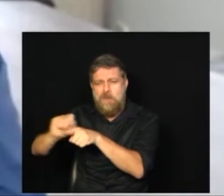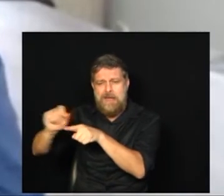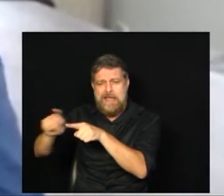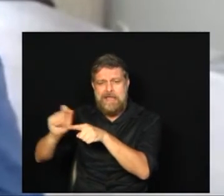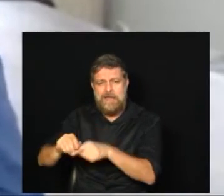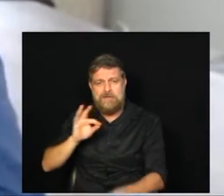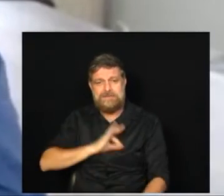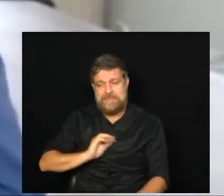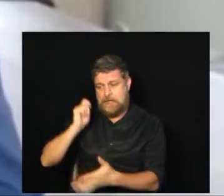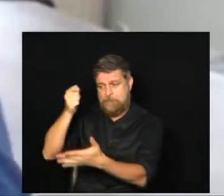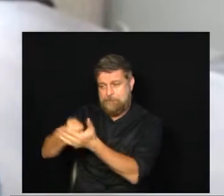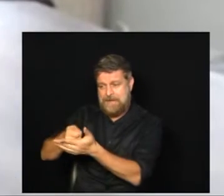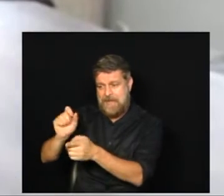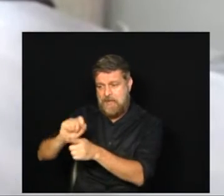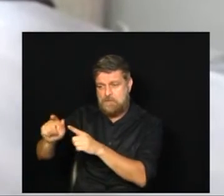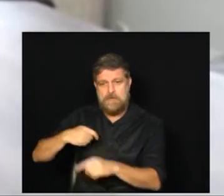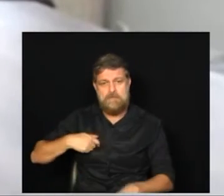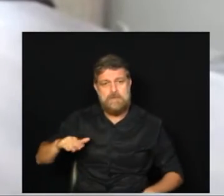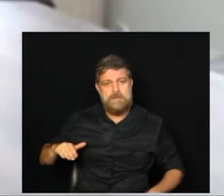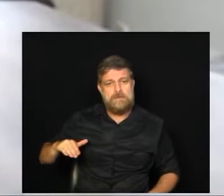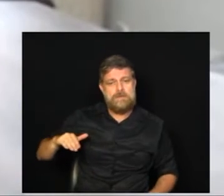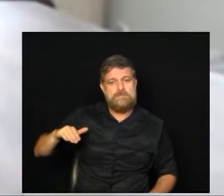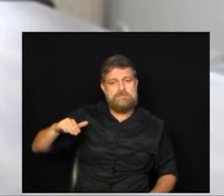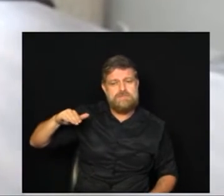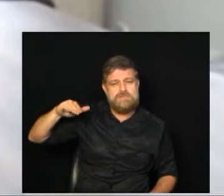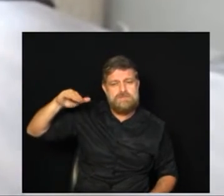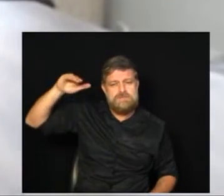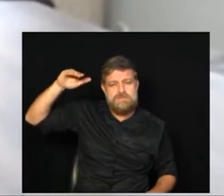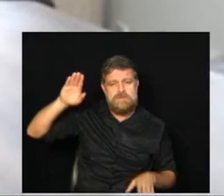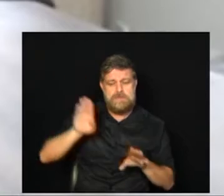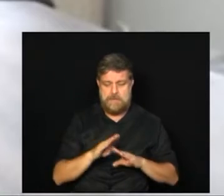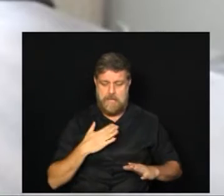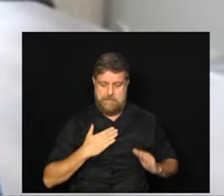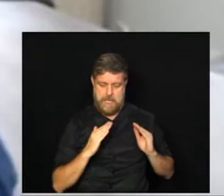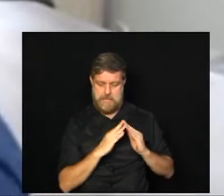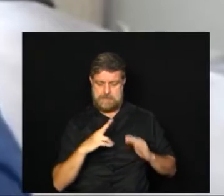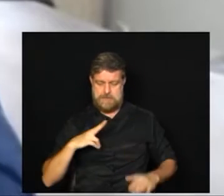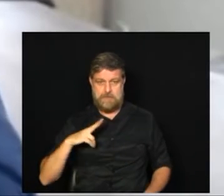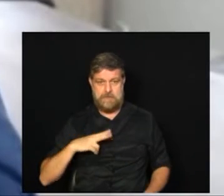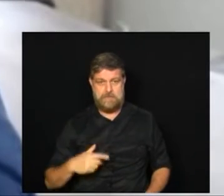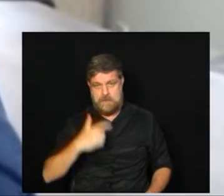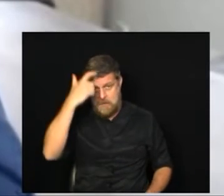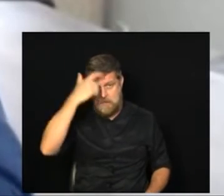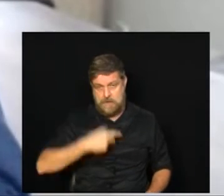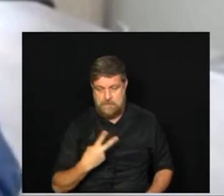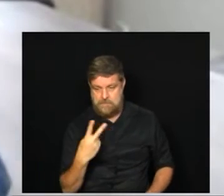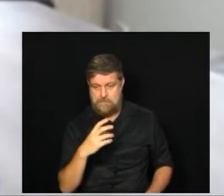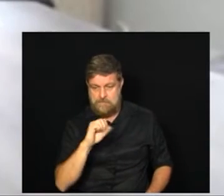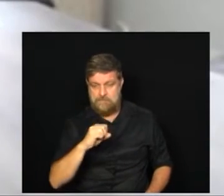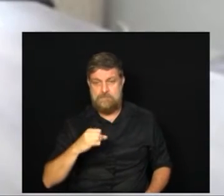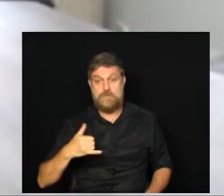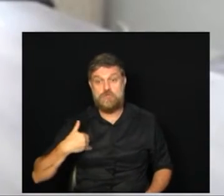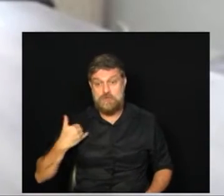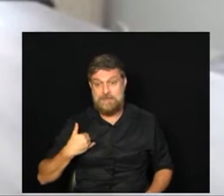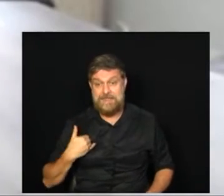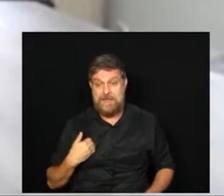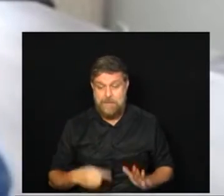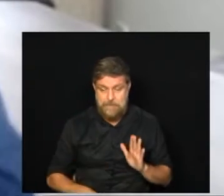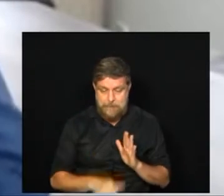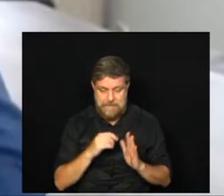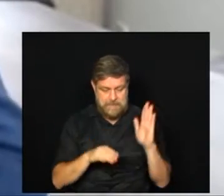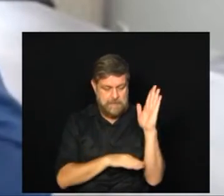trabalha muito, guarda dinheiro na poupança e compra imóvel. Trabalha muito, guarda dinheiro na poupança e compra imóvel. Só que no final da vida